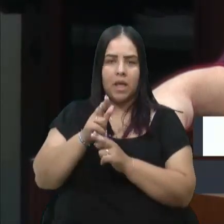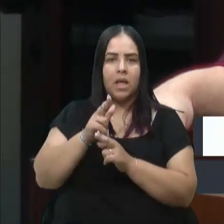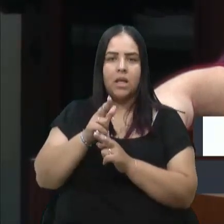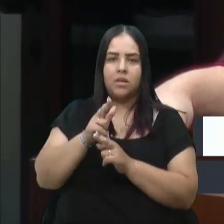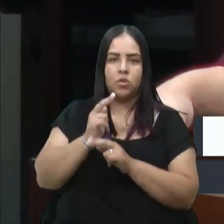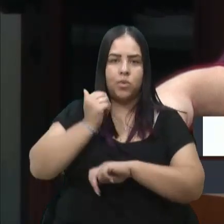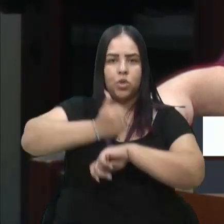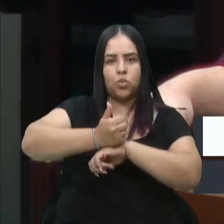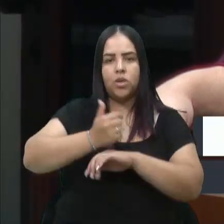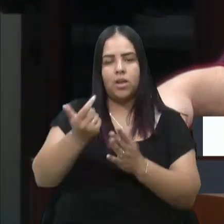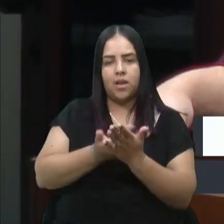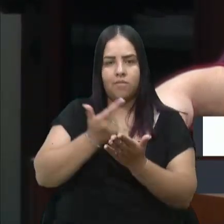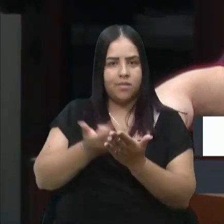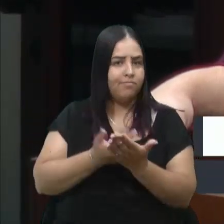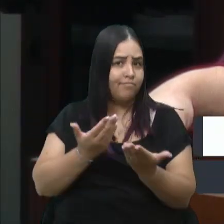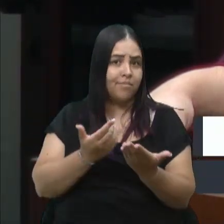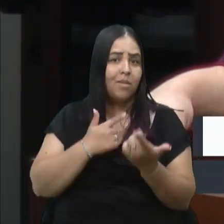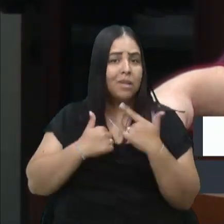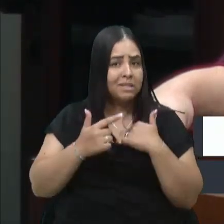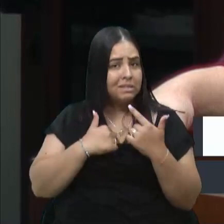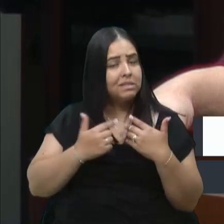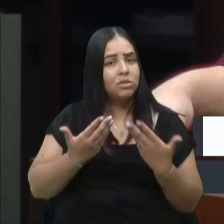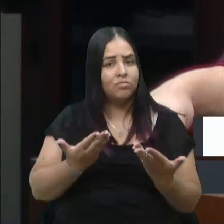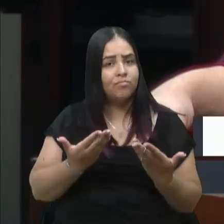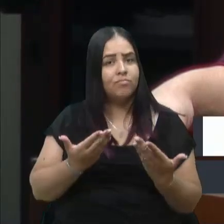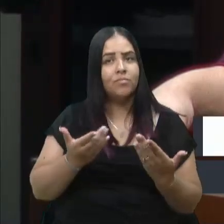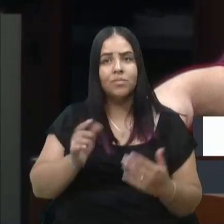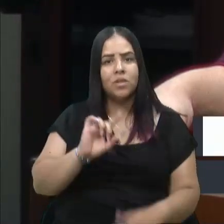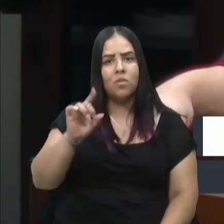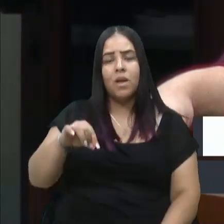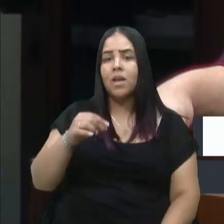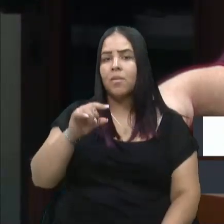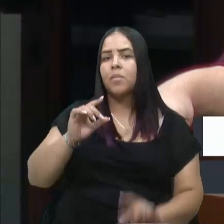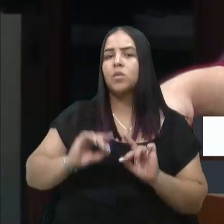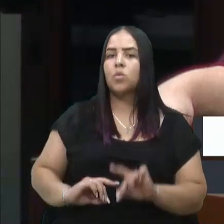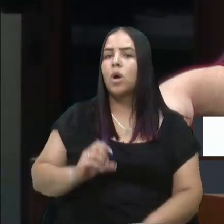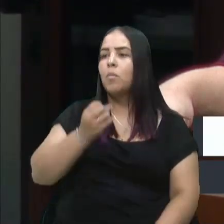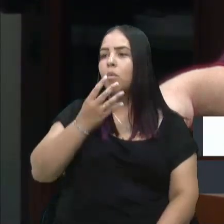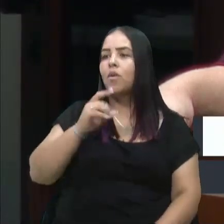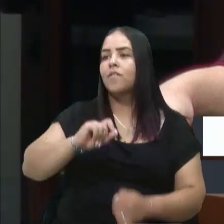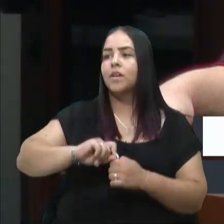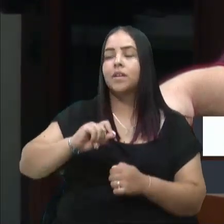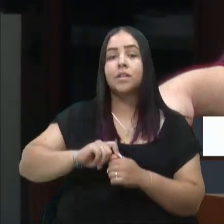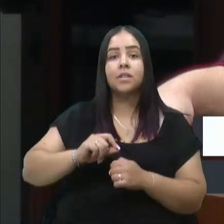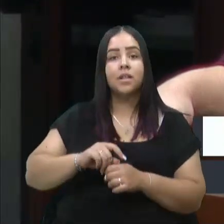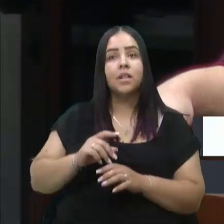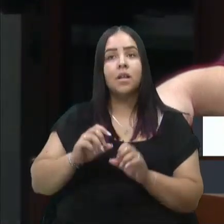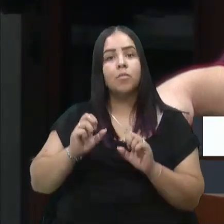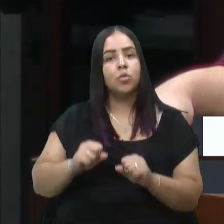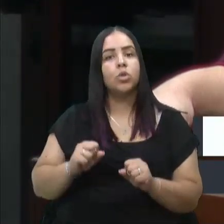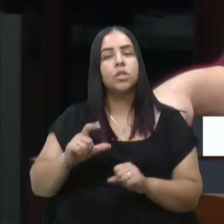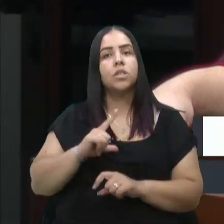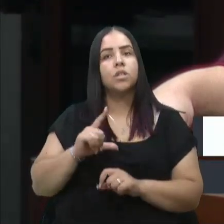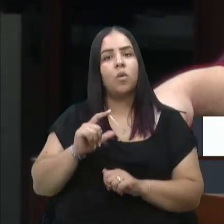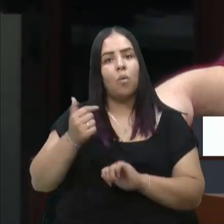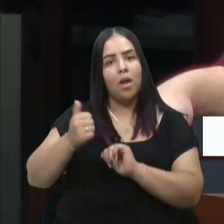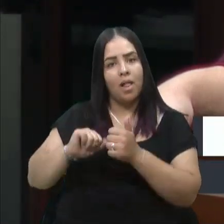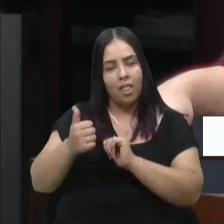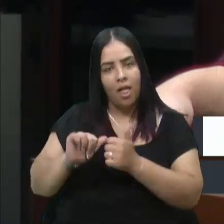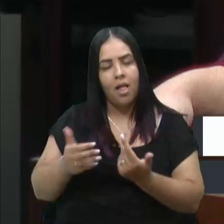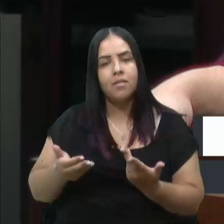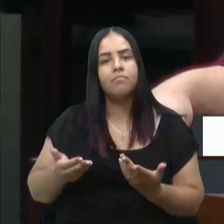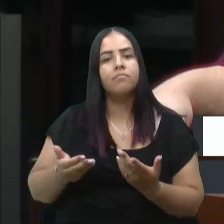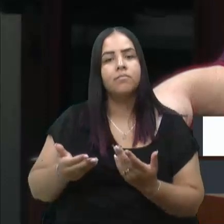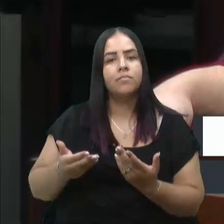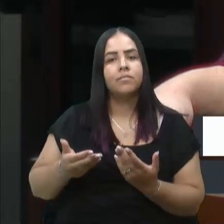o meu maior desejo. Então, não que a pessoa de bem faça isso. A pessoa de bem, ela pode estar, porque ela vai estar qualificada, vereador Fantinella.